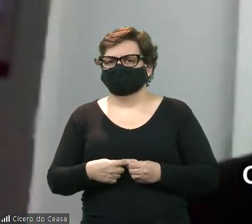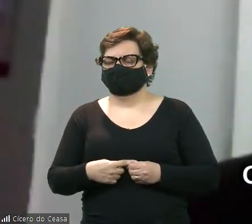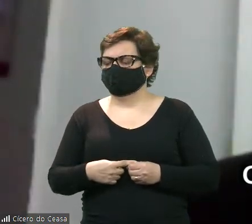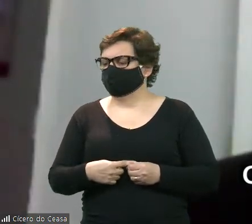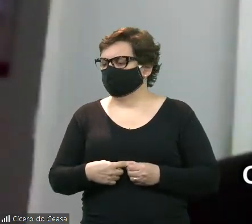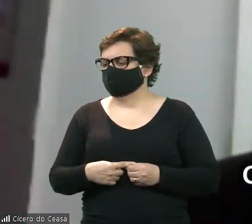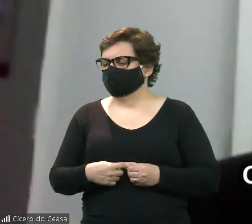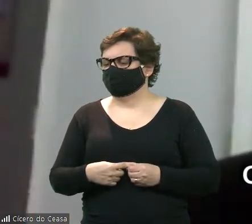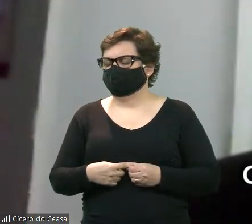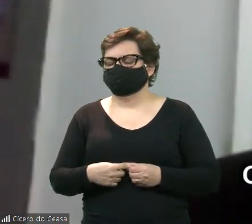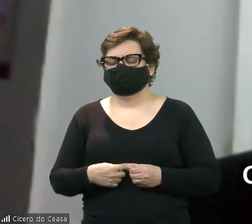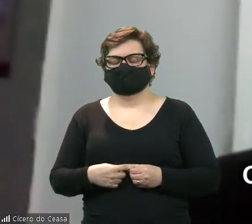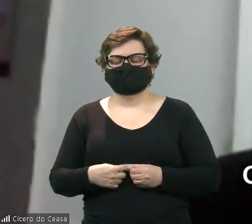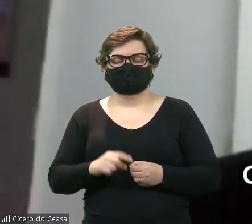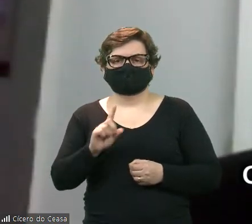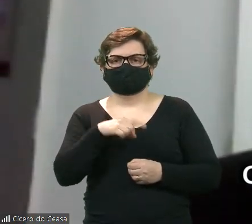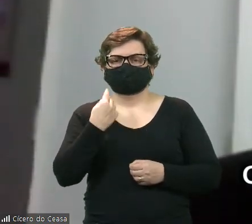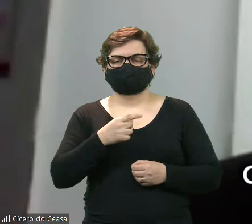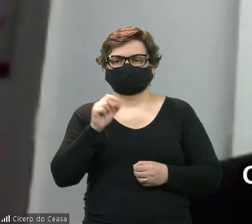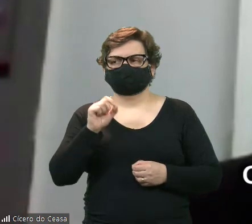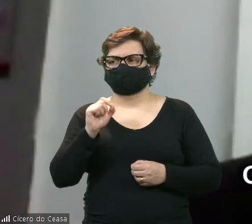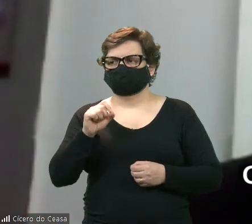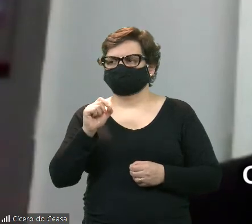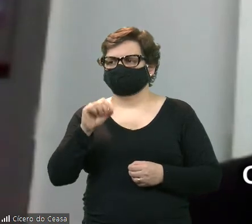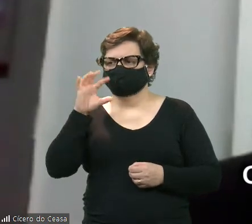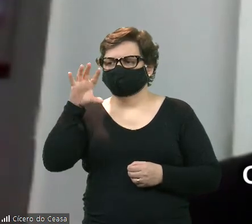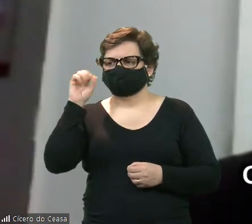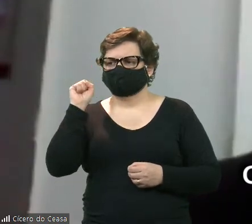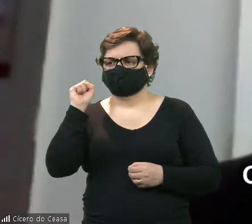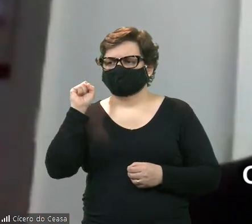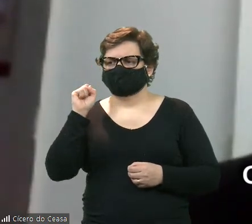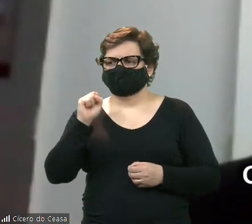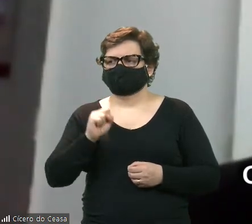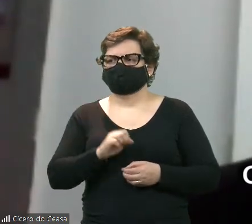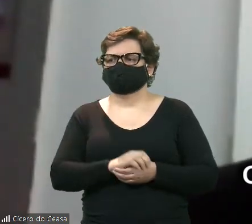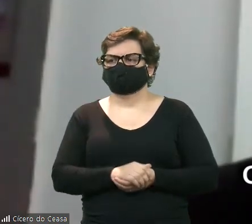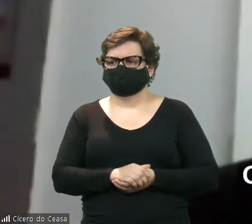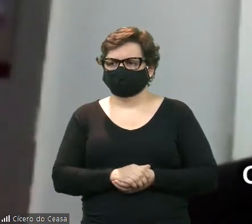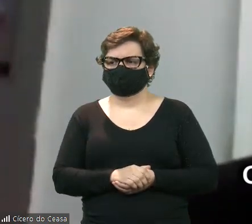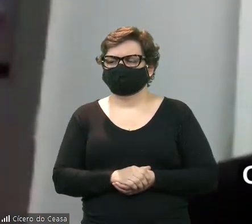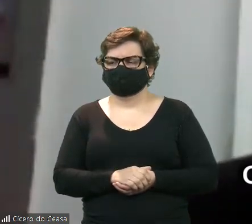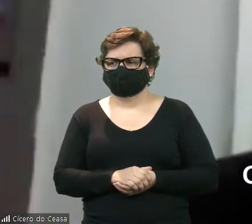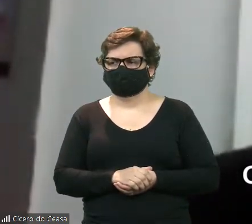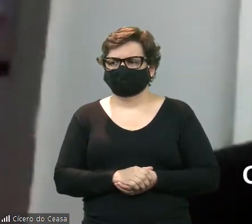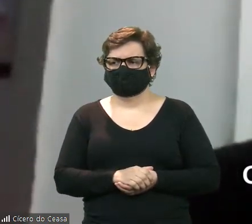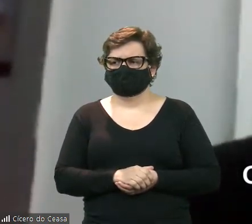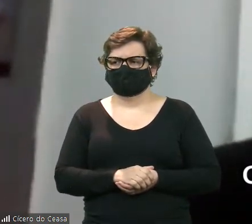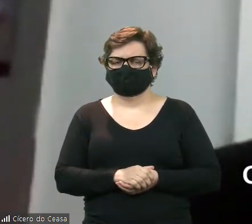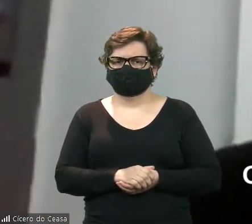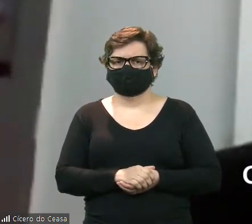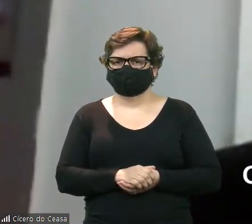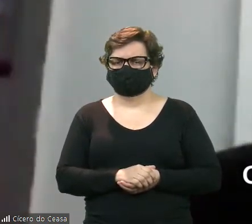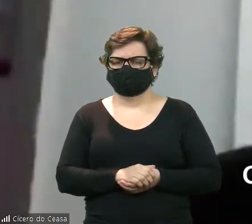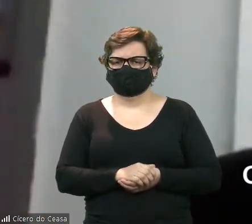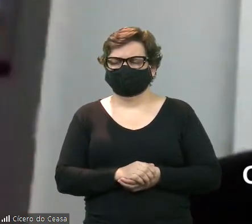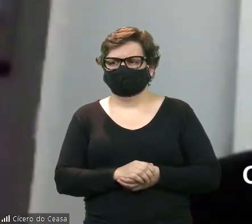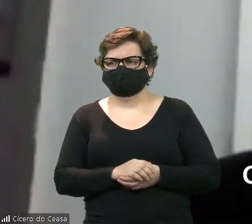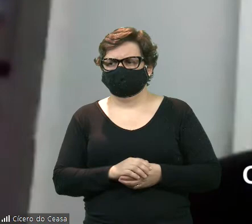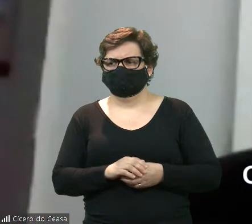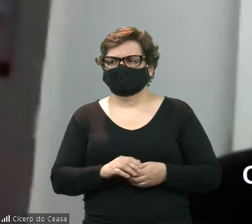e nós que ouvimos e conhecemos muitas pessoas que estudam nessa